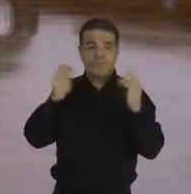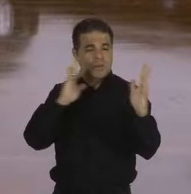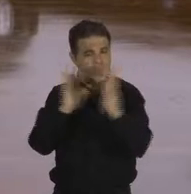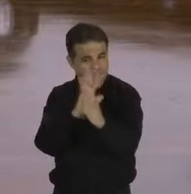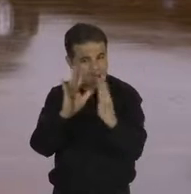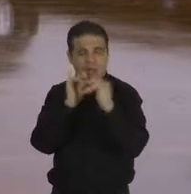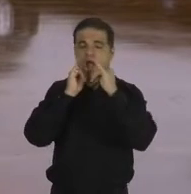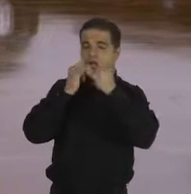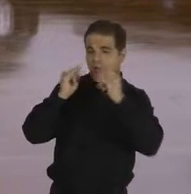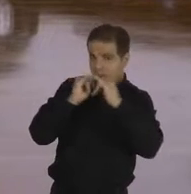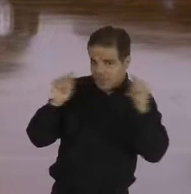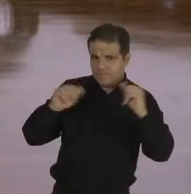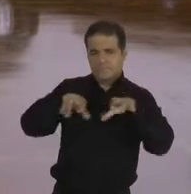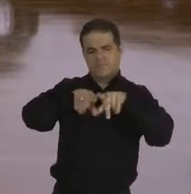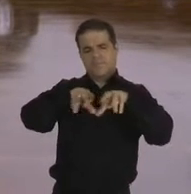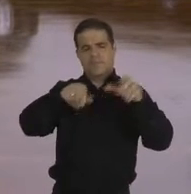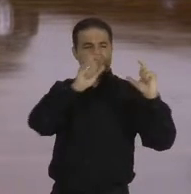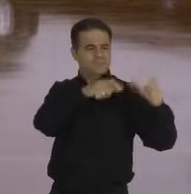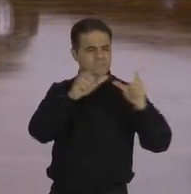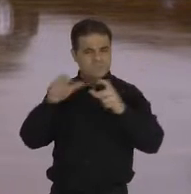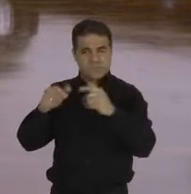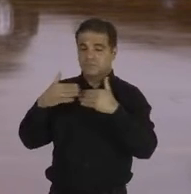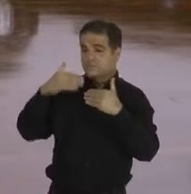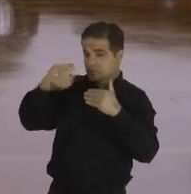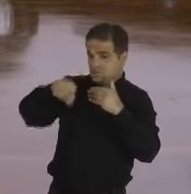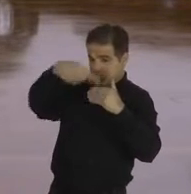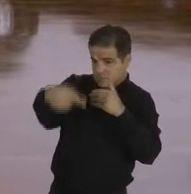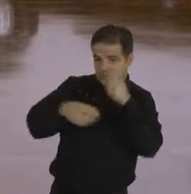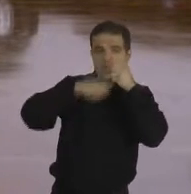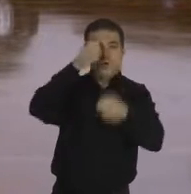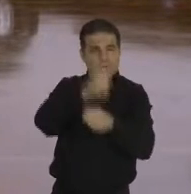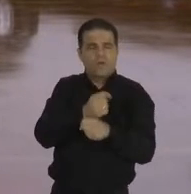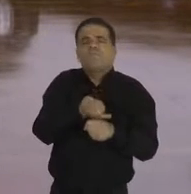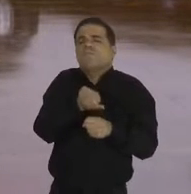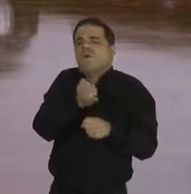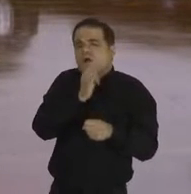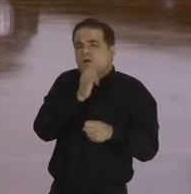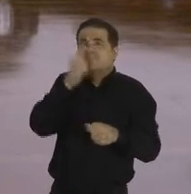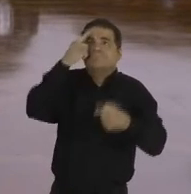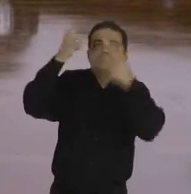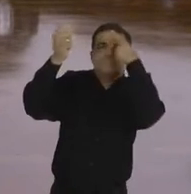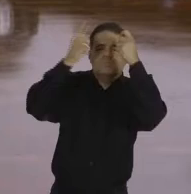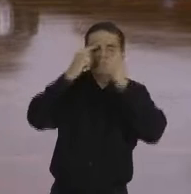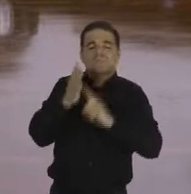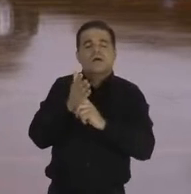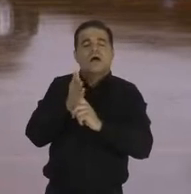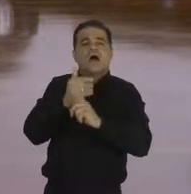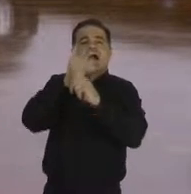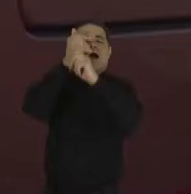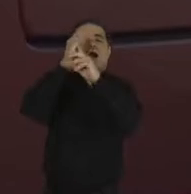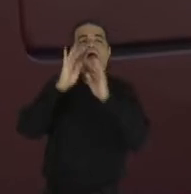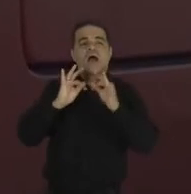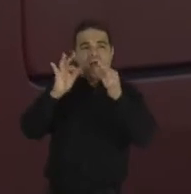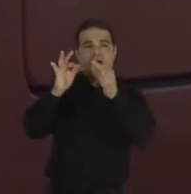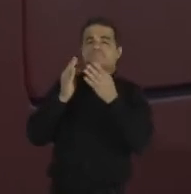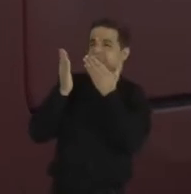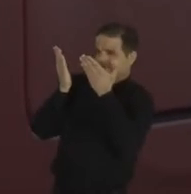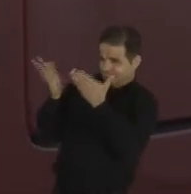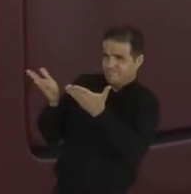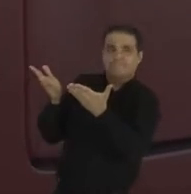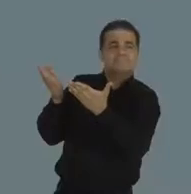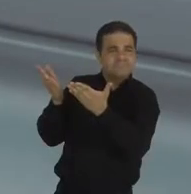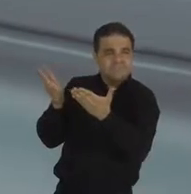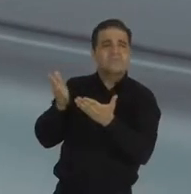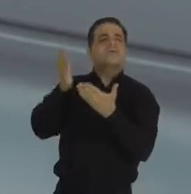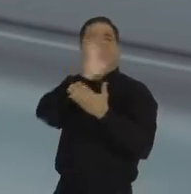eletrificada em diversos segmentos nos próximos anos um exemplo dessa criatividade tecnológica é o ame é uma